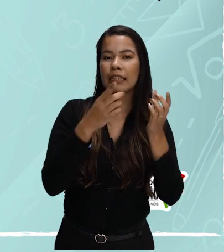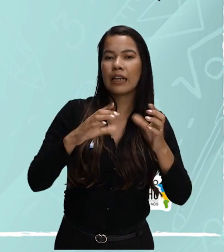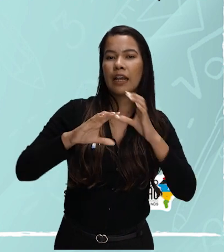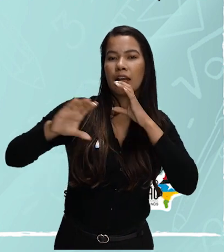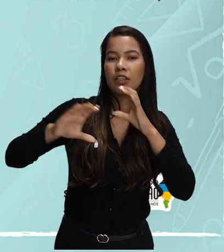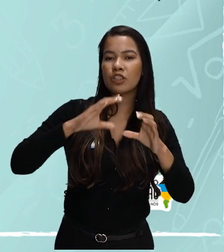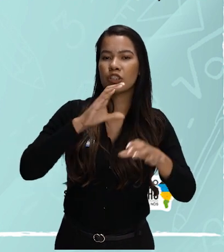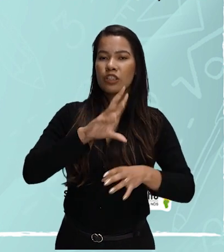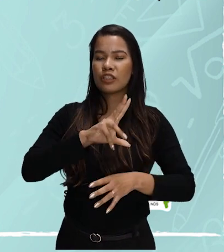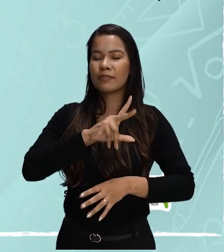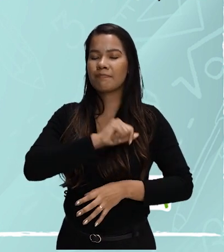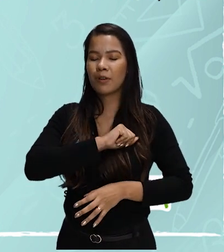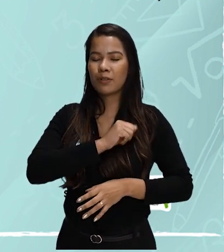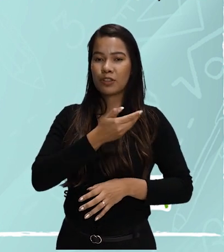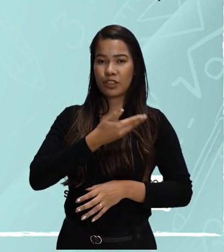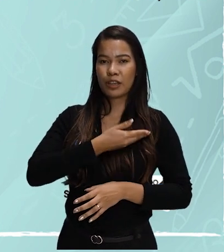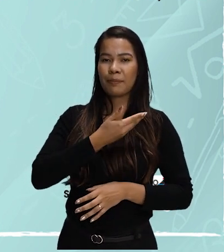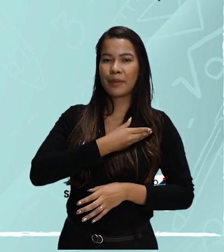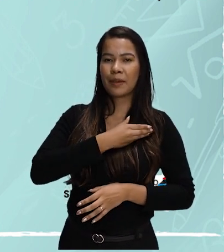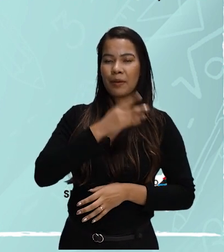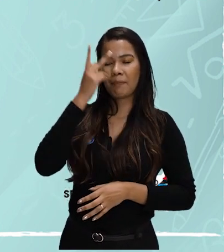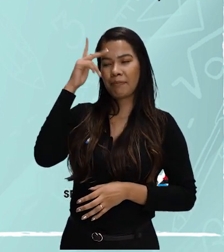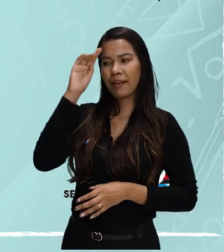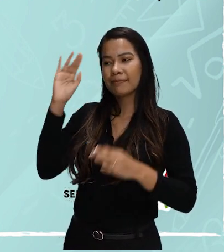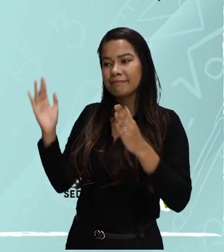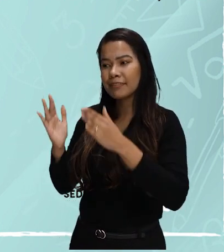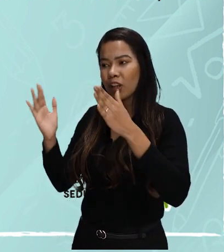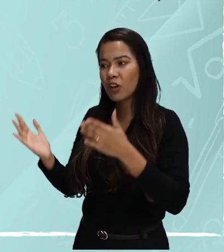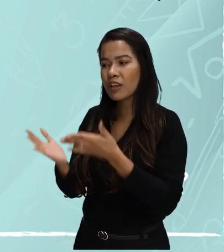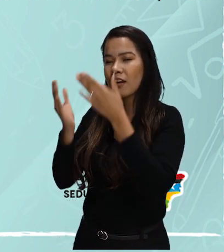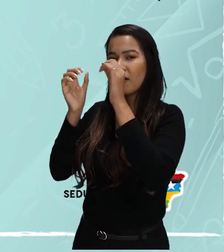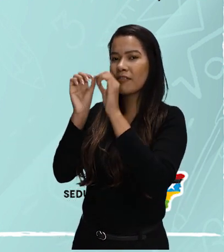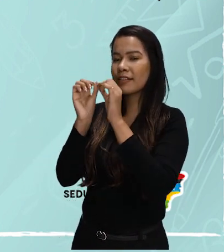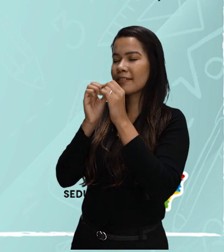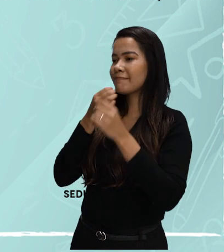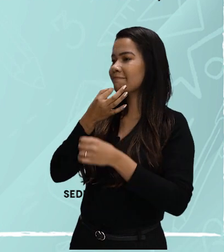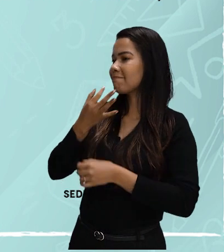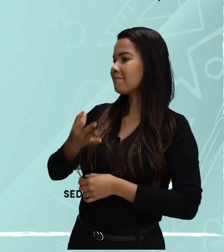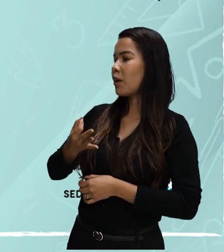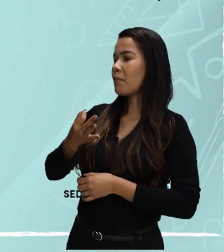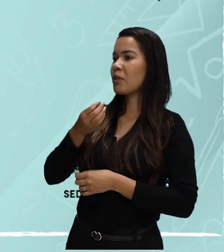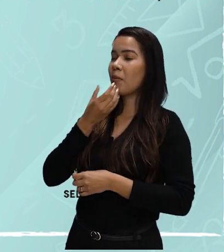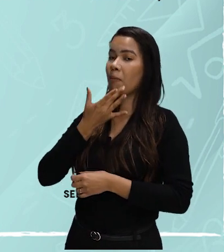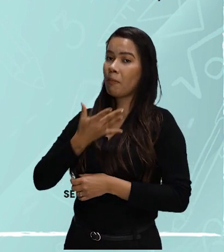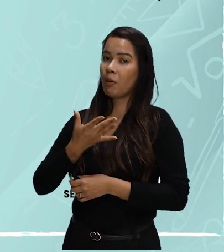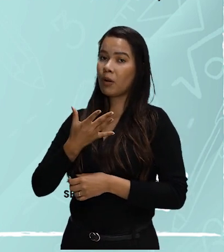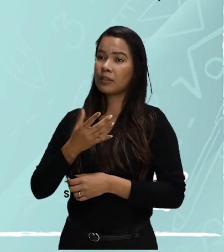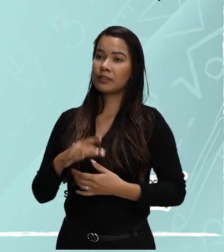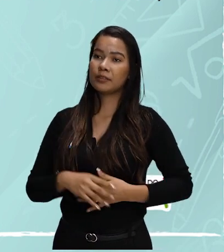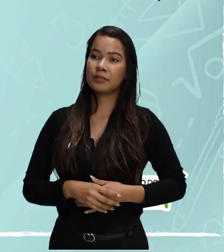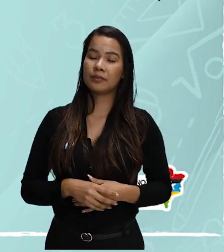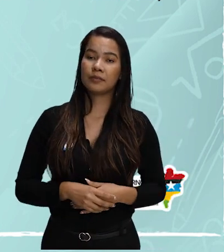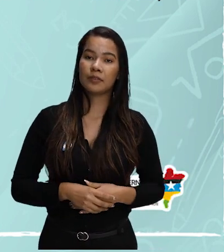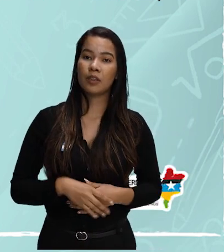homenagear, fazer elogios, declarações, principalmente, no caso da cantiga de amor, do amor